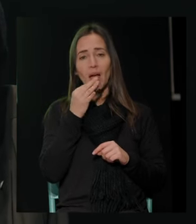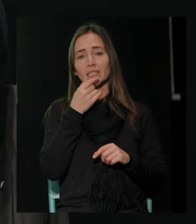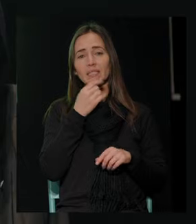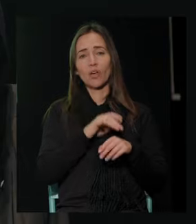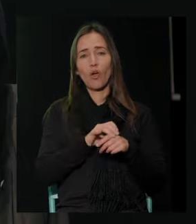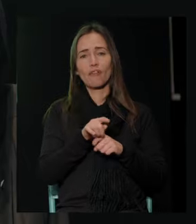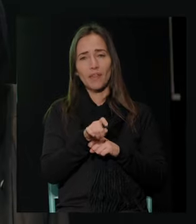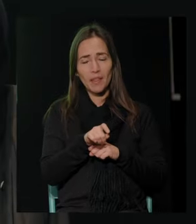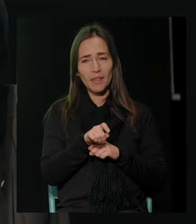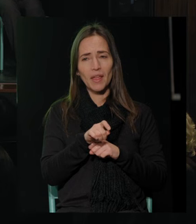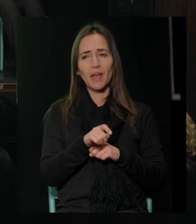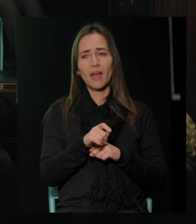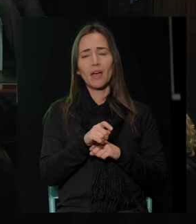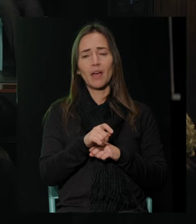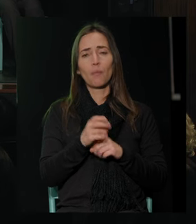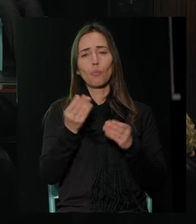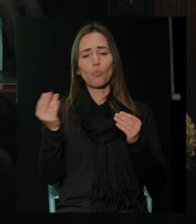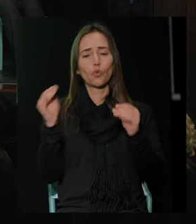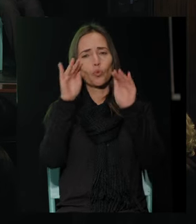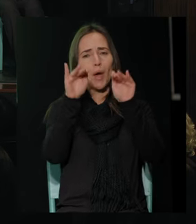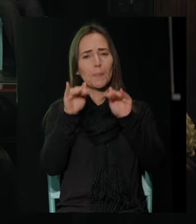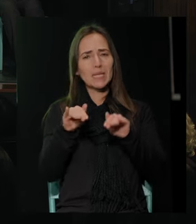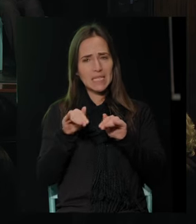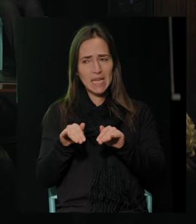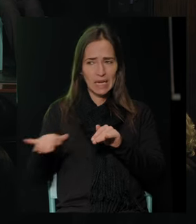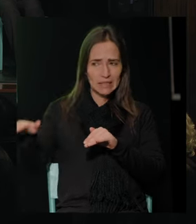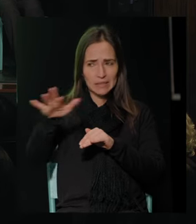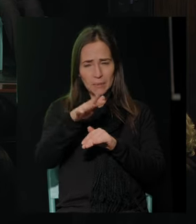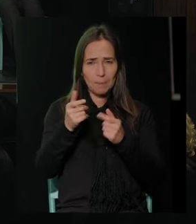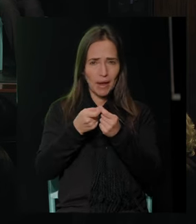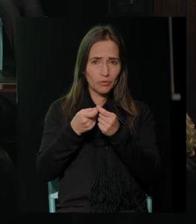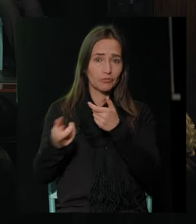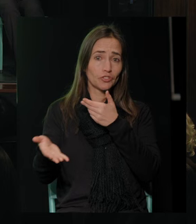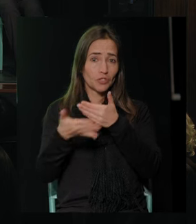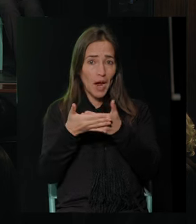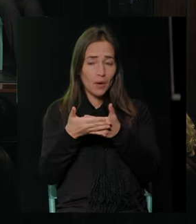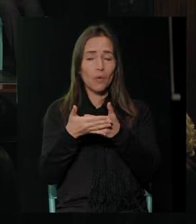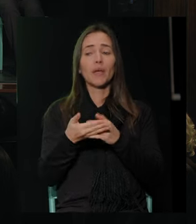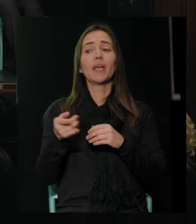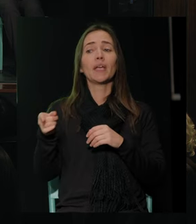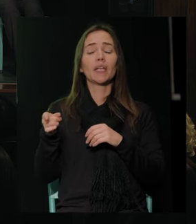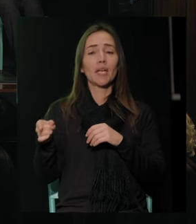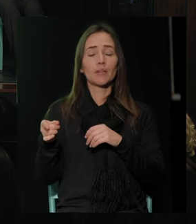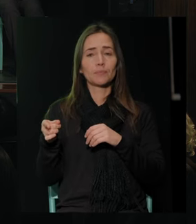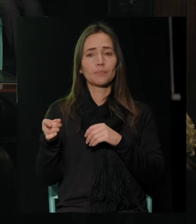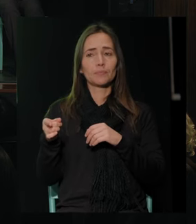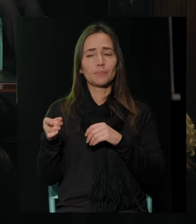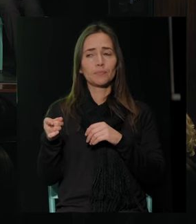pandemia houve uma série de armazéns ali à volta que fecharam, e ele acolheu